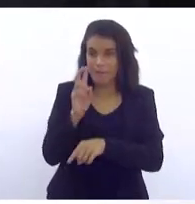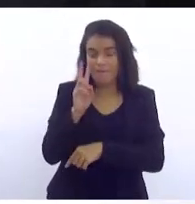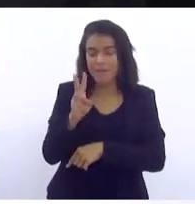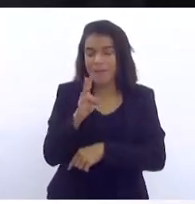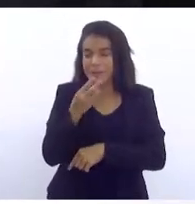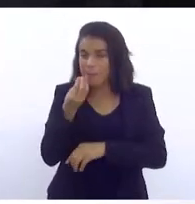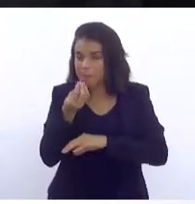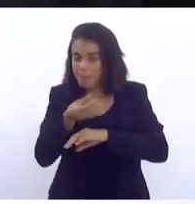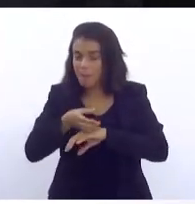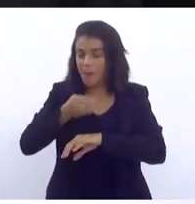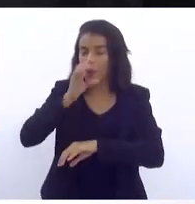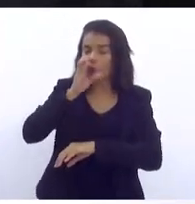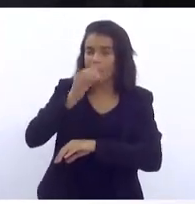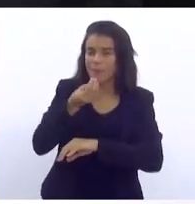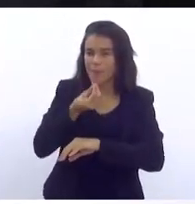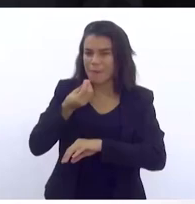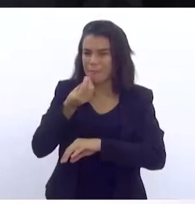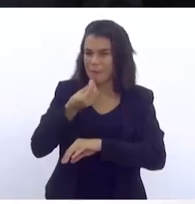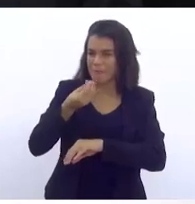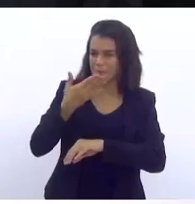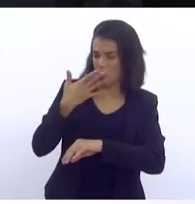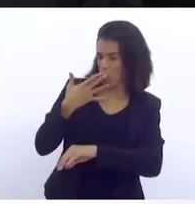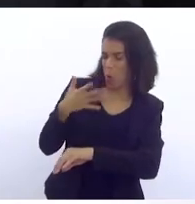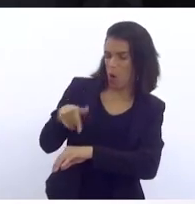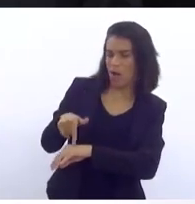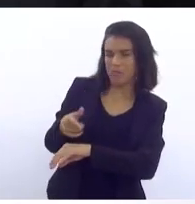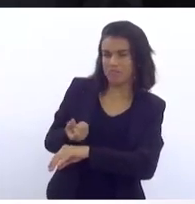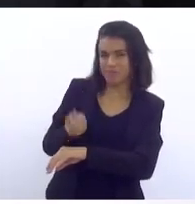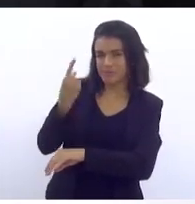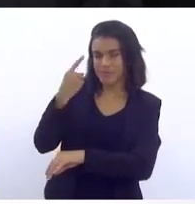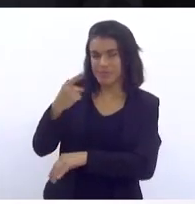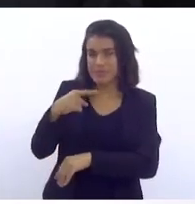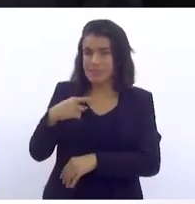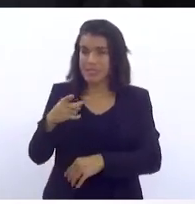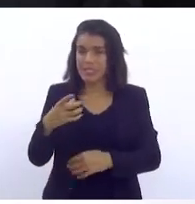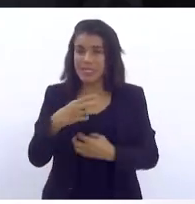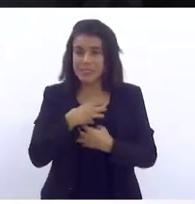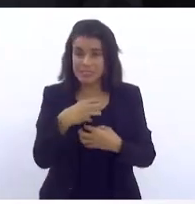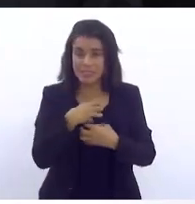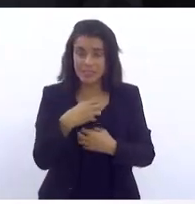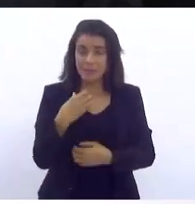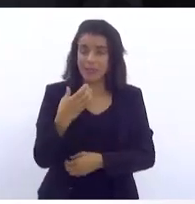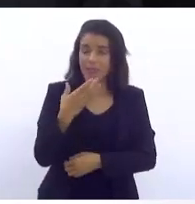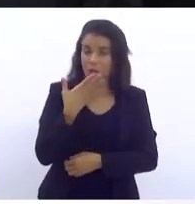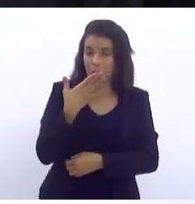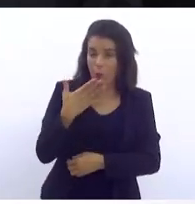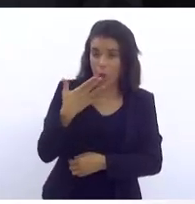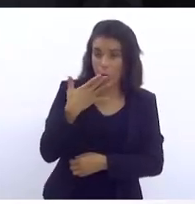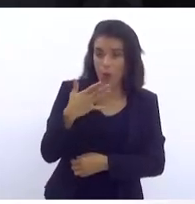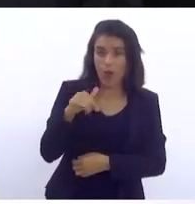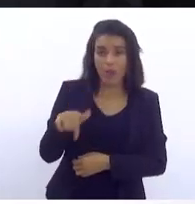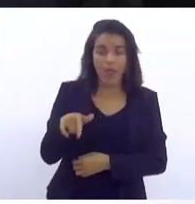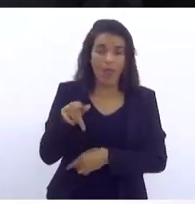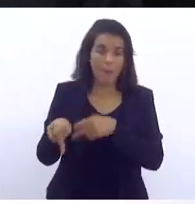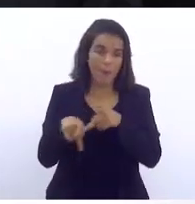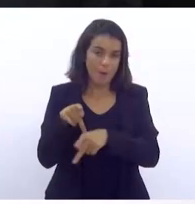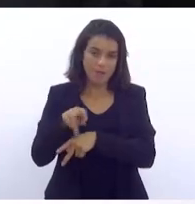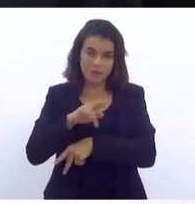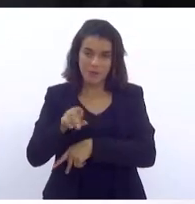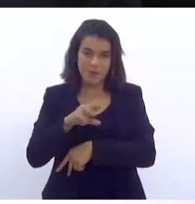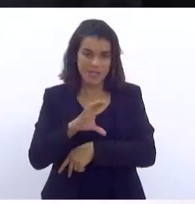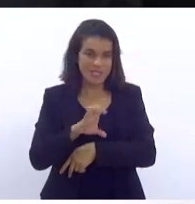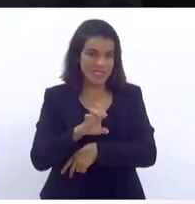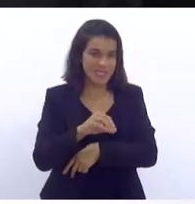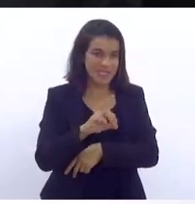qualidade da água muitas vezes a gente entende que quem tem o sentimento do gosto e a qualidade da água é a população não é a cedai